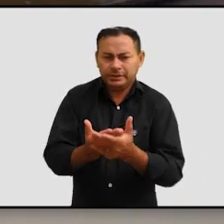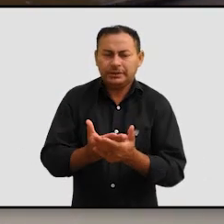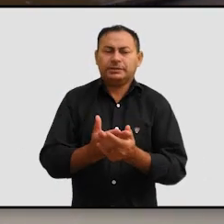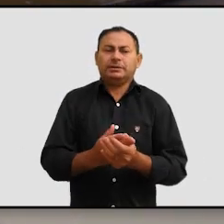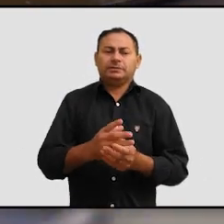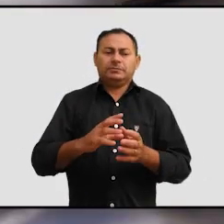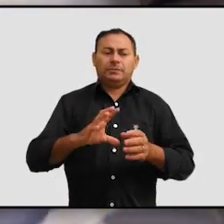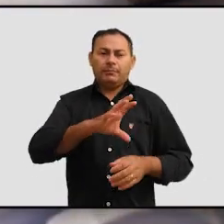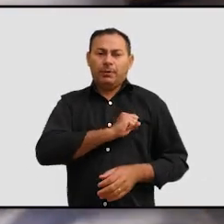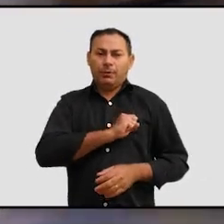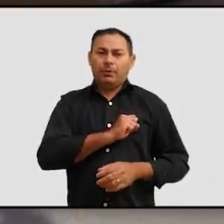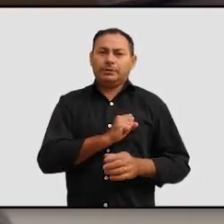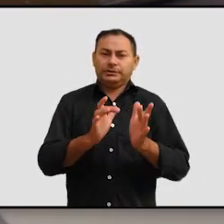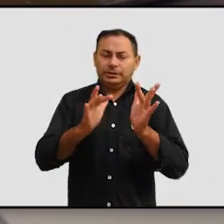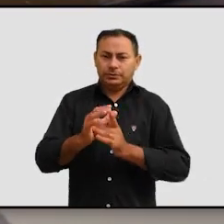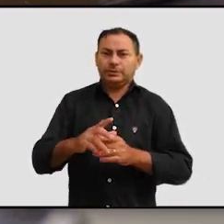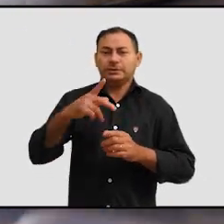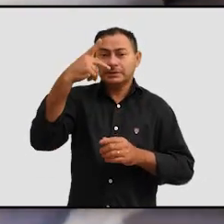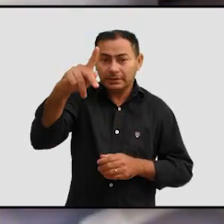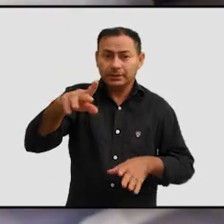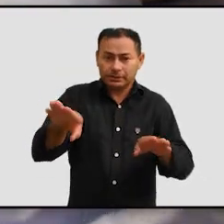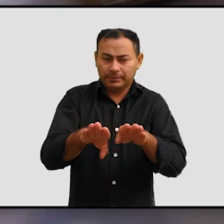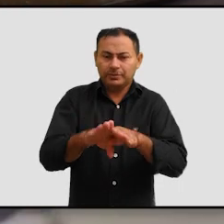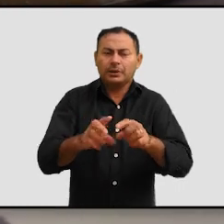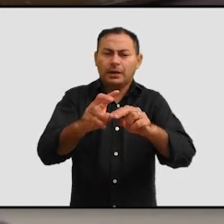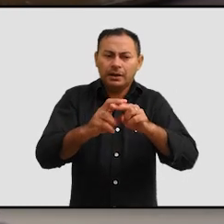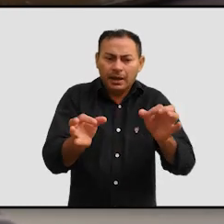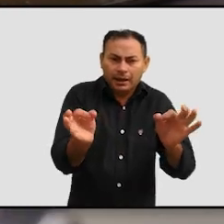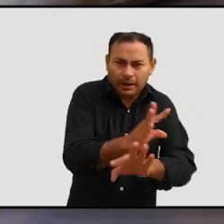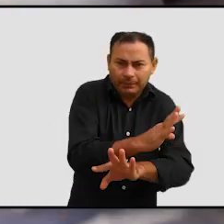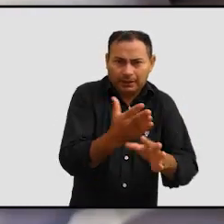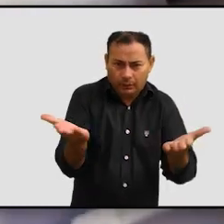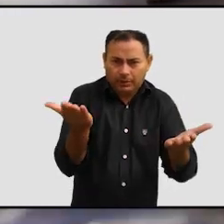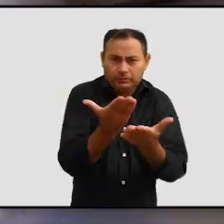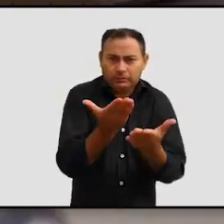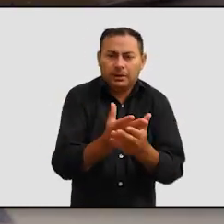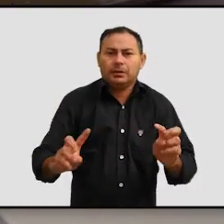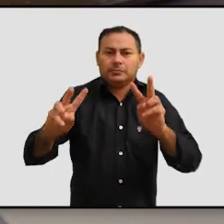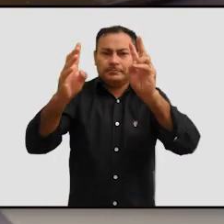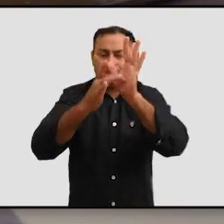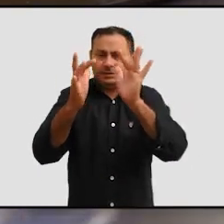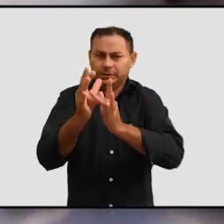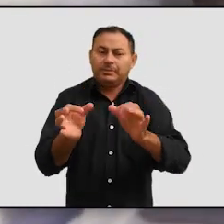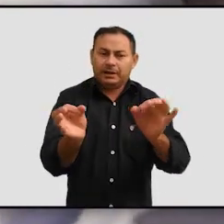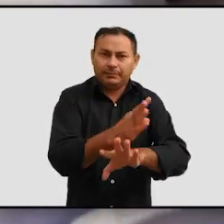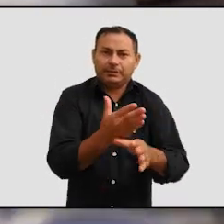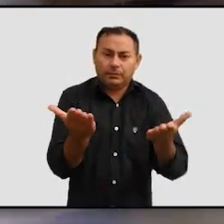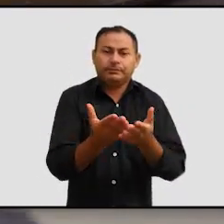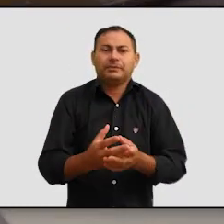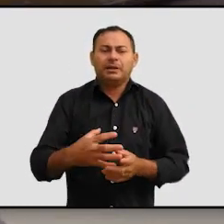seu também. Nós estamos agora terminando a série de estudos sobre os valores de Jesus